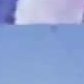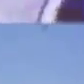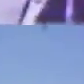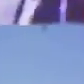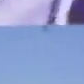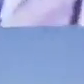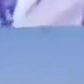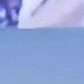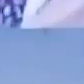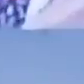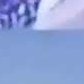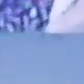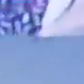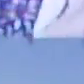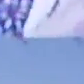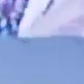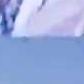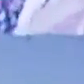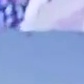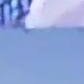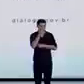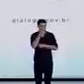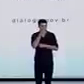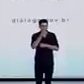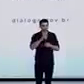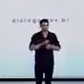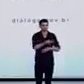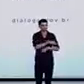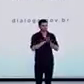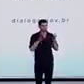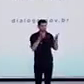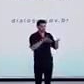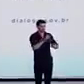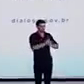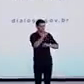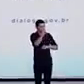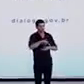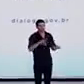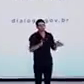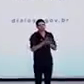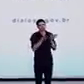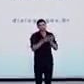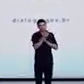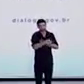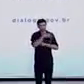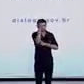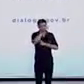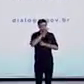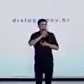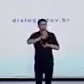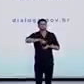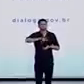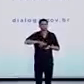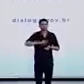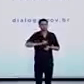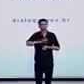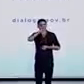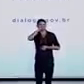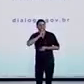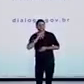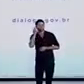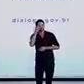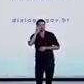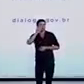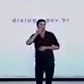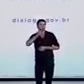uma feição, tinha um rosto. E o rosto da pobreza no Brasil não era louro de olhos